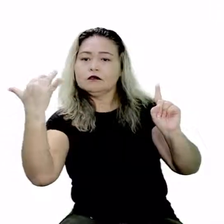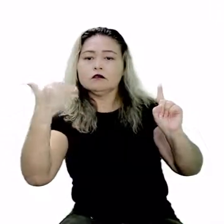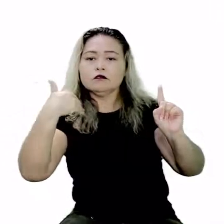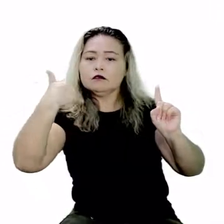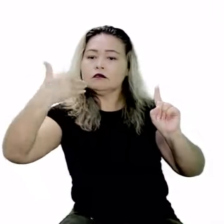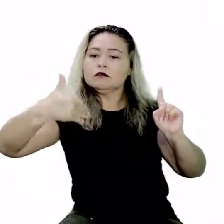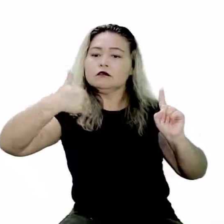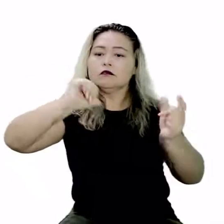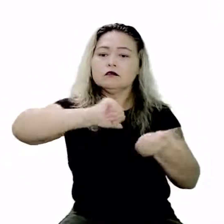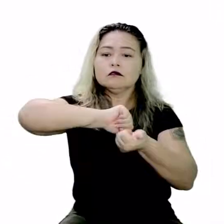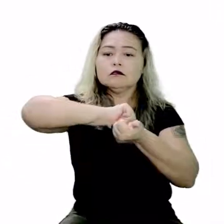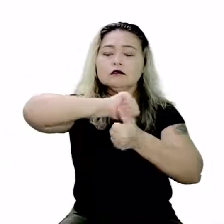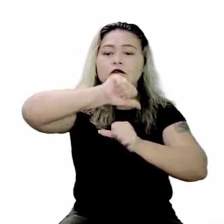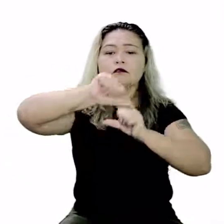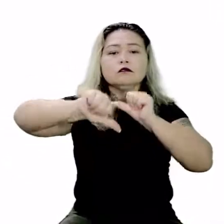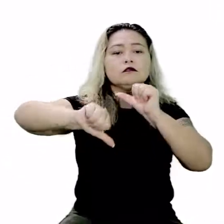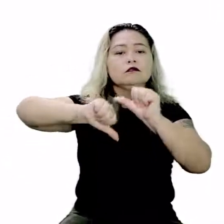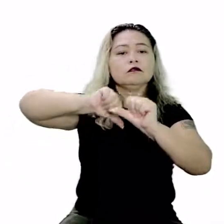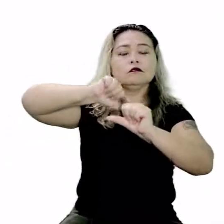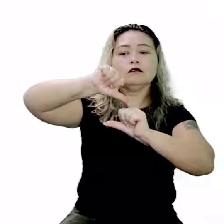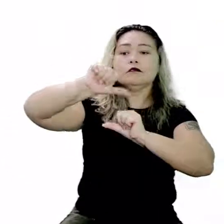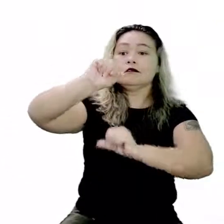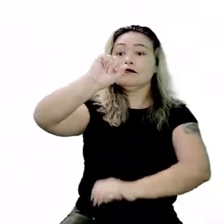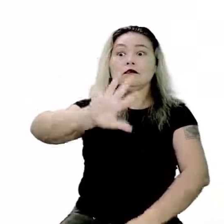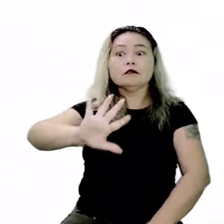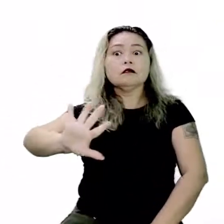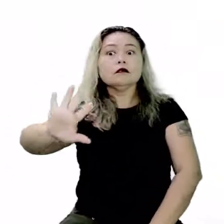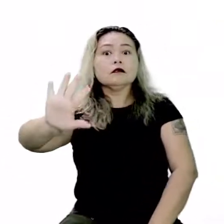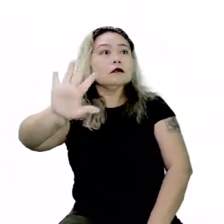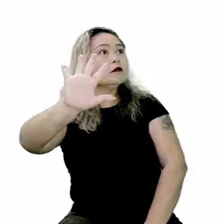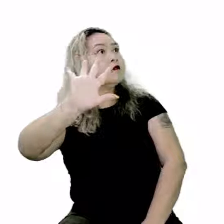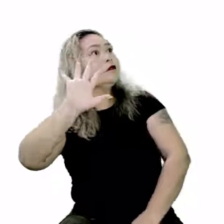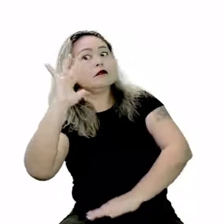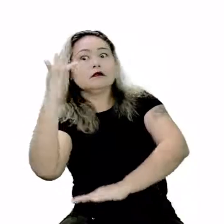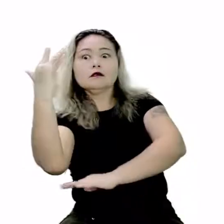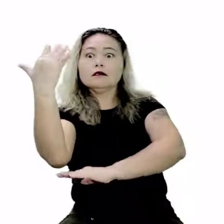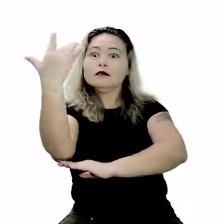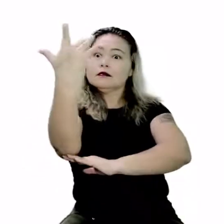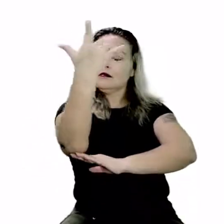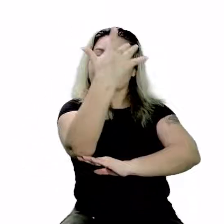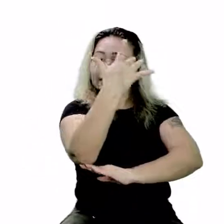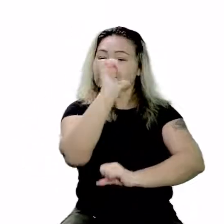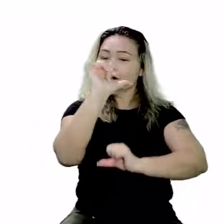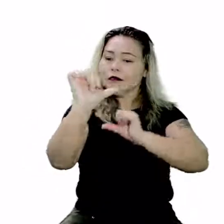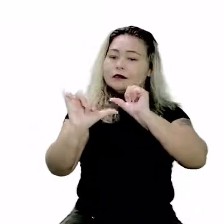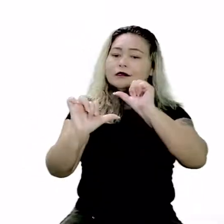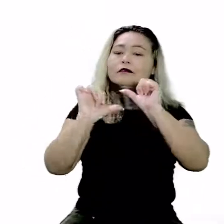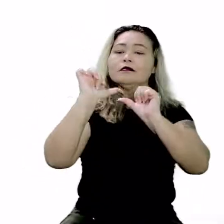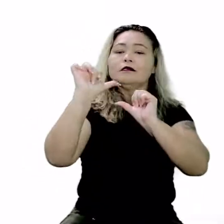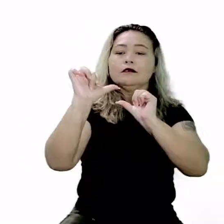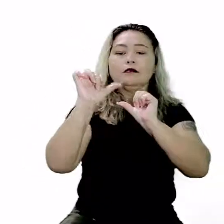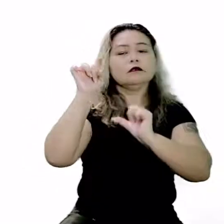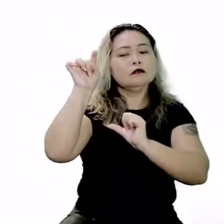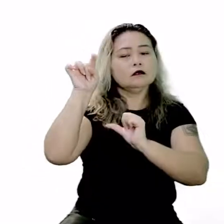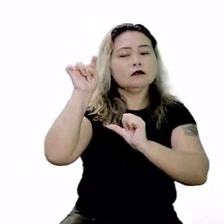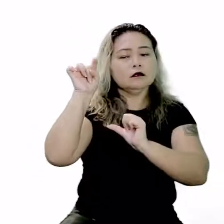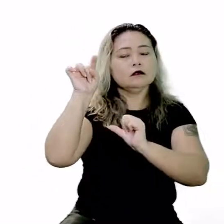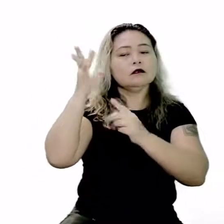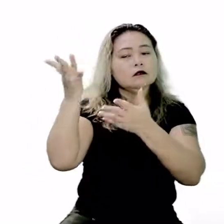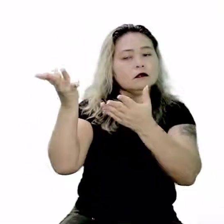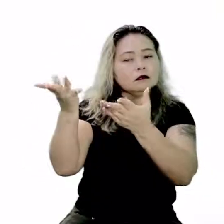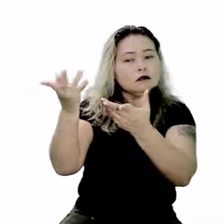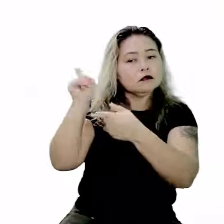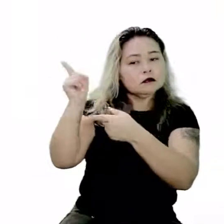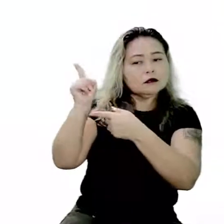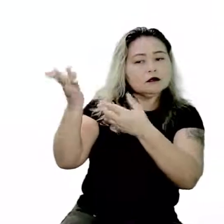de transformação da paisagem. Gente, sem brincadeira, essa habilidade